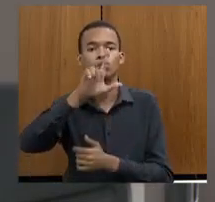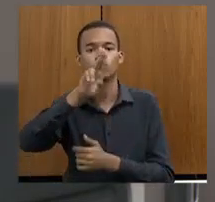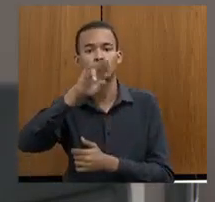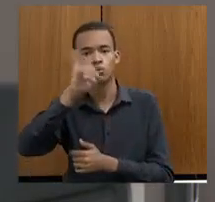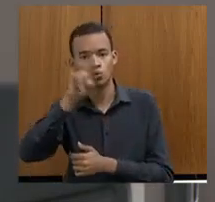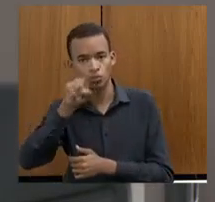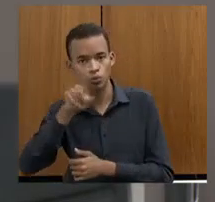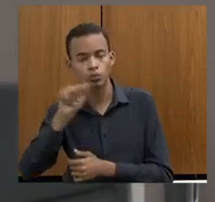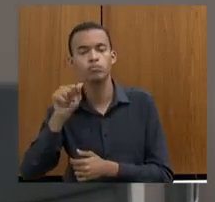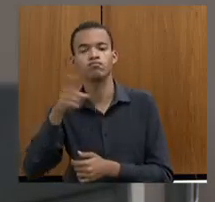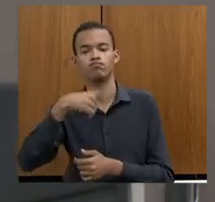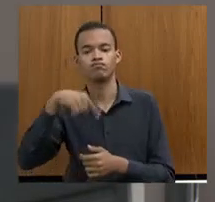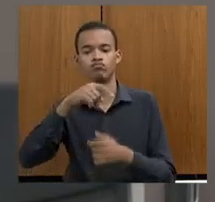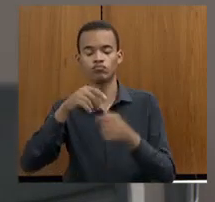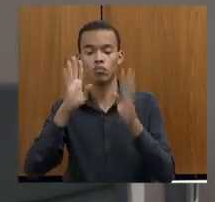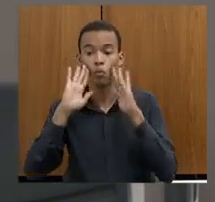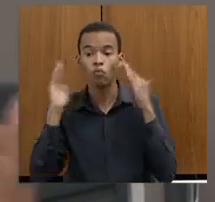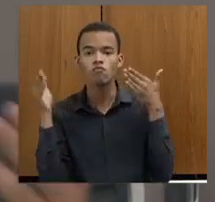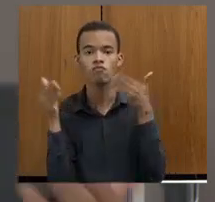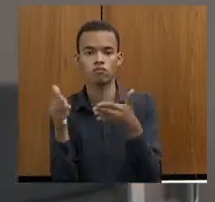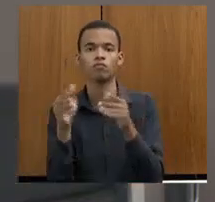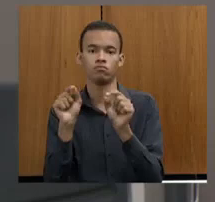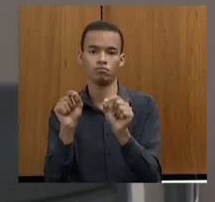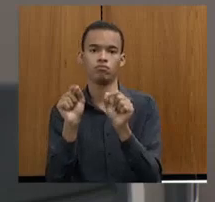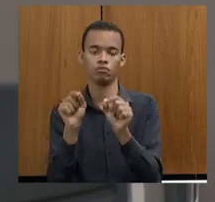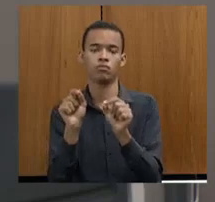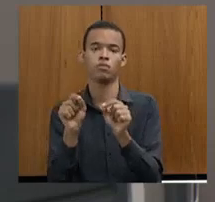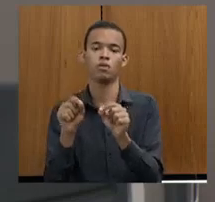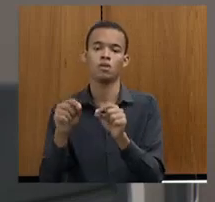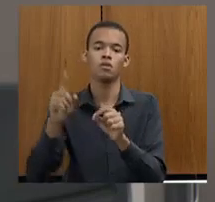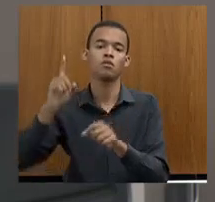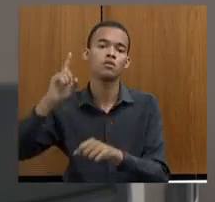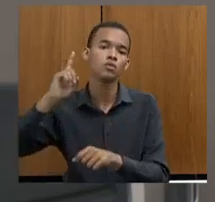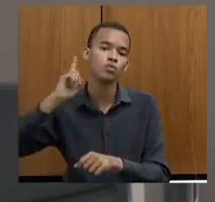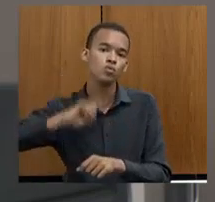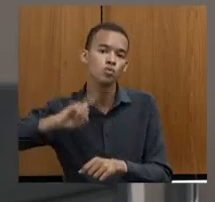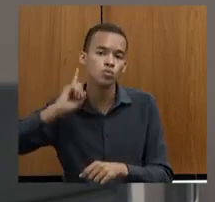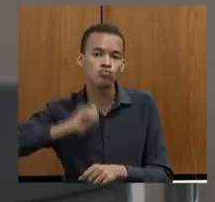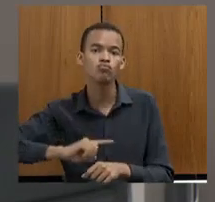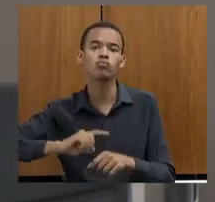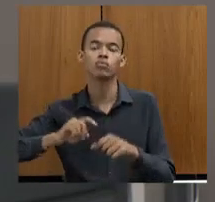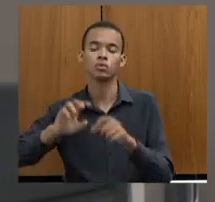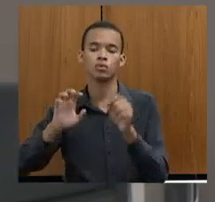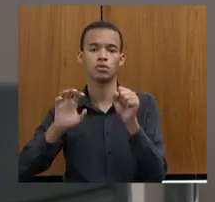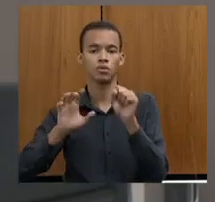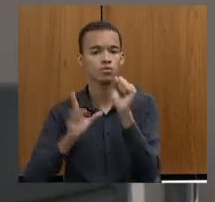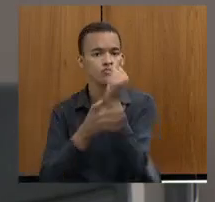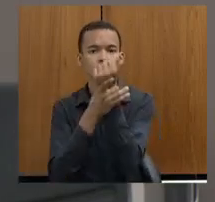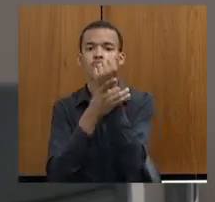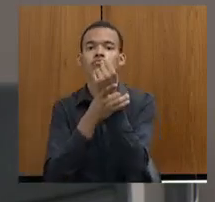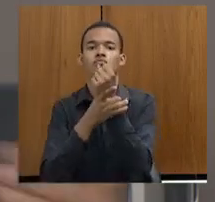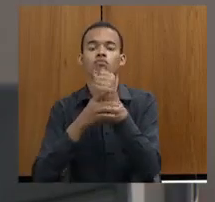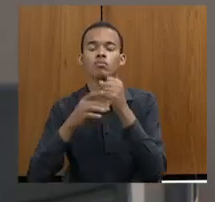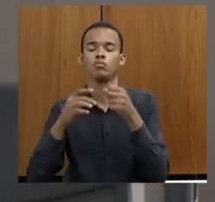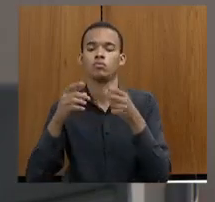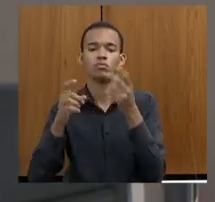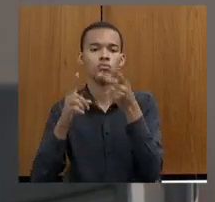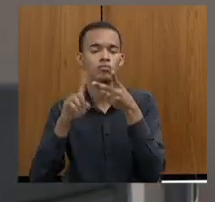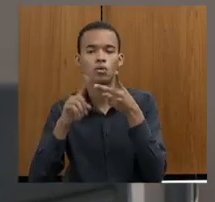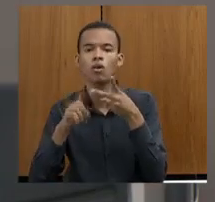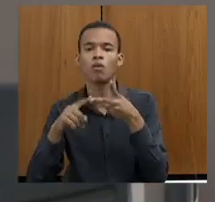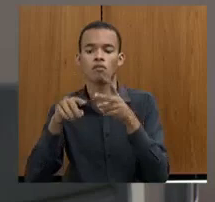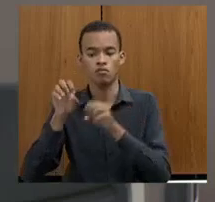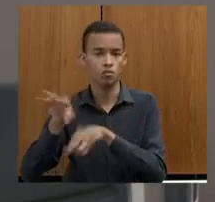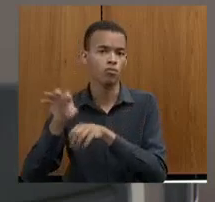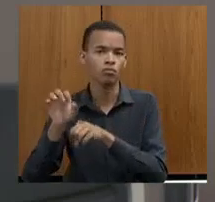com o reforço das estruturas do Estado de Minas Gerais seja na segurança pública seja na educação na saúde em